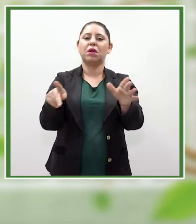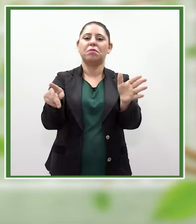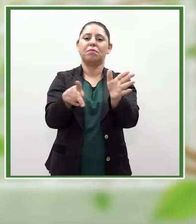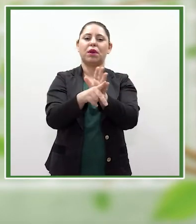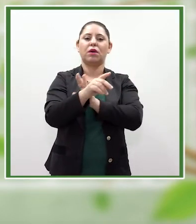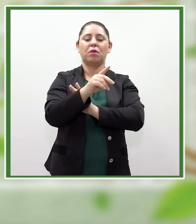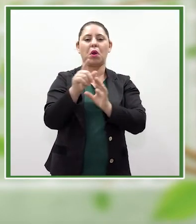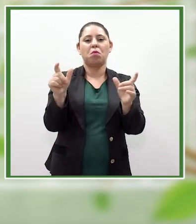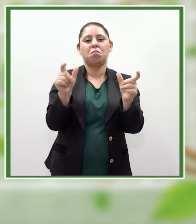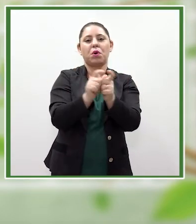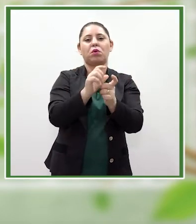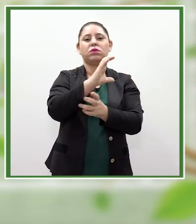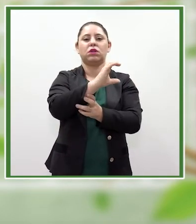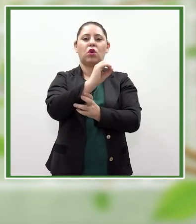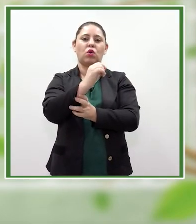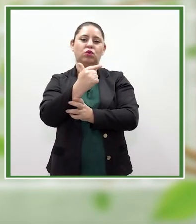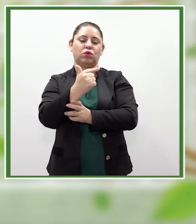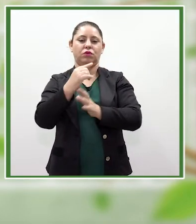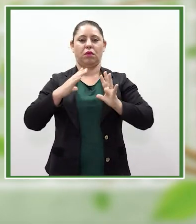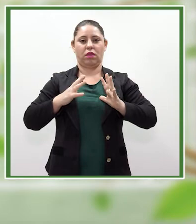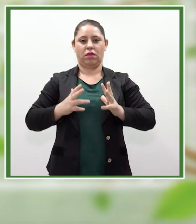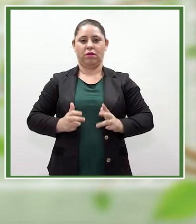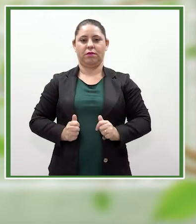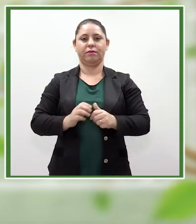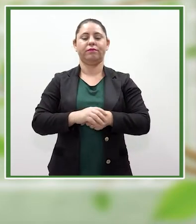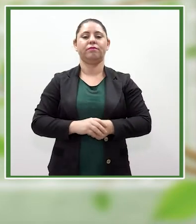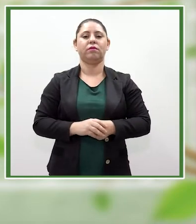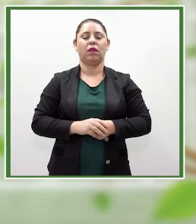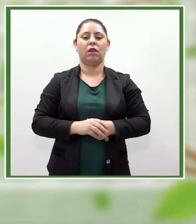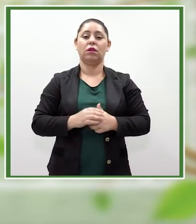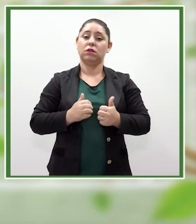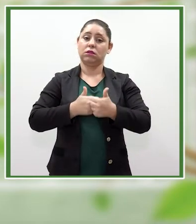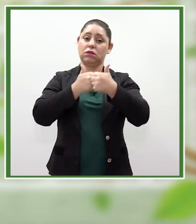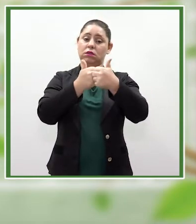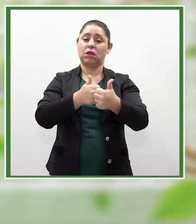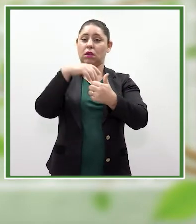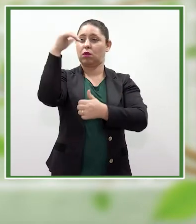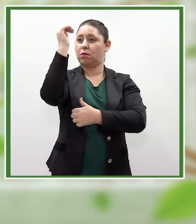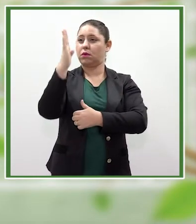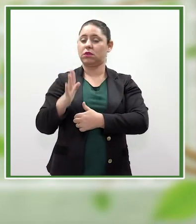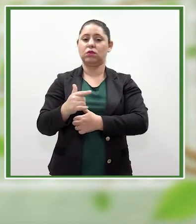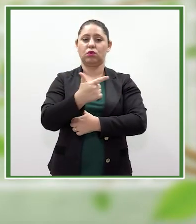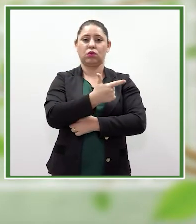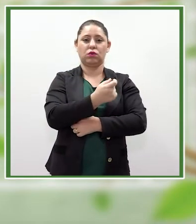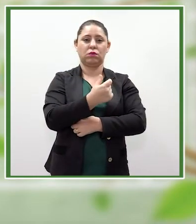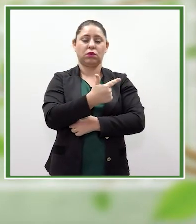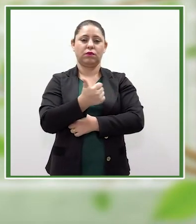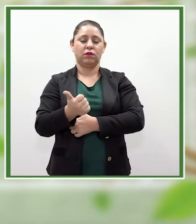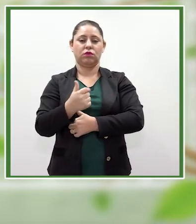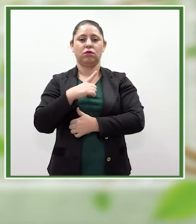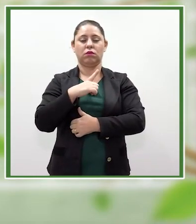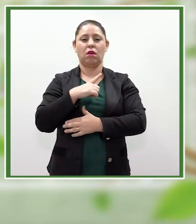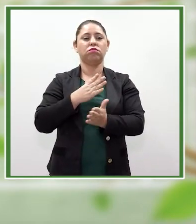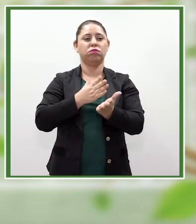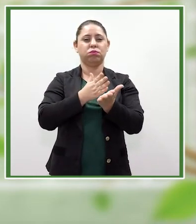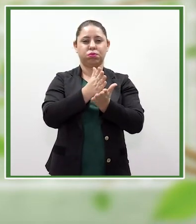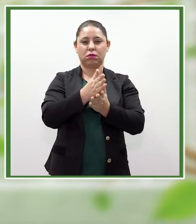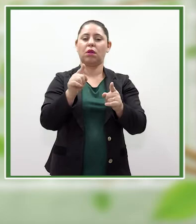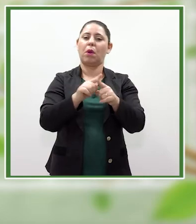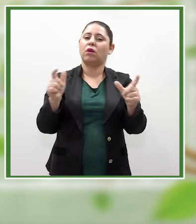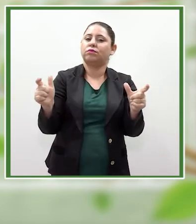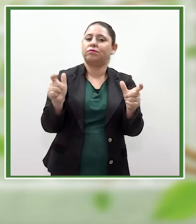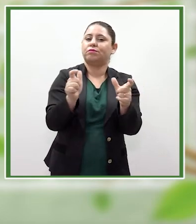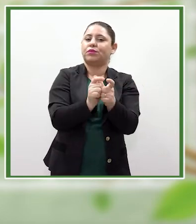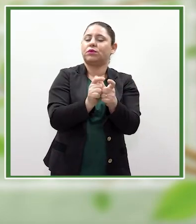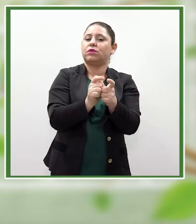baixo carbono ou carbono neutro. Seguindo ainda no Brasil, em 2021 nós tivemos também na mesma linha de diminuição